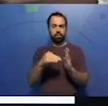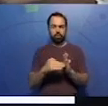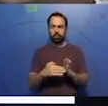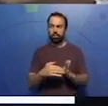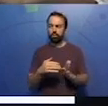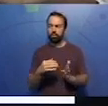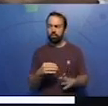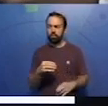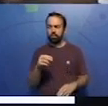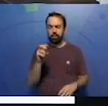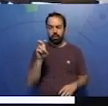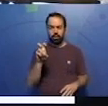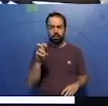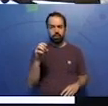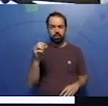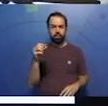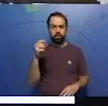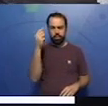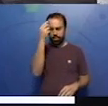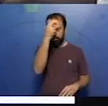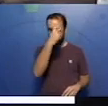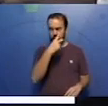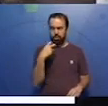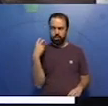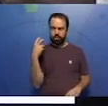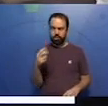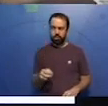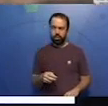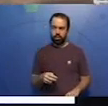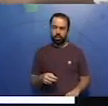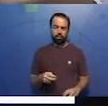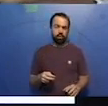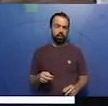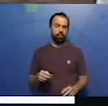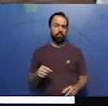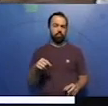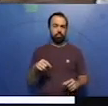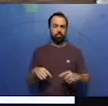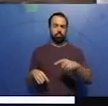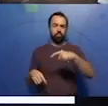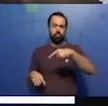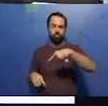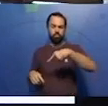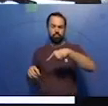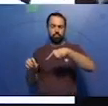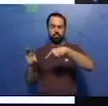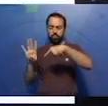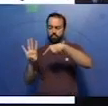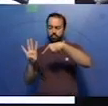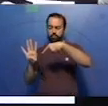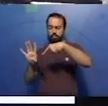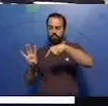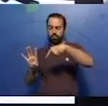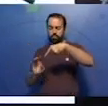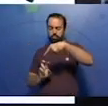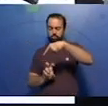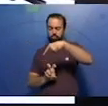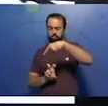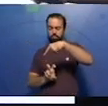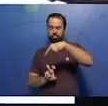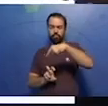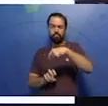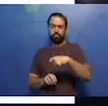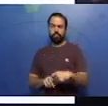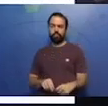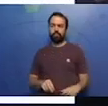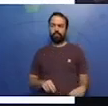hora, olha. O ponteiro já passou pelo 4, mas ele ainda não chegou no 5. Então, 4